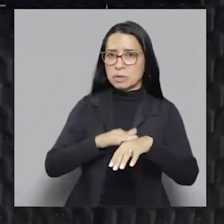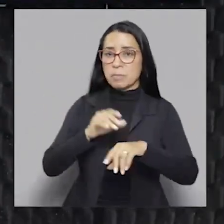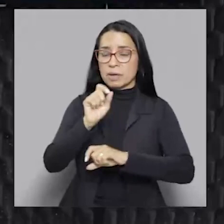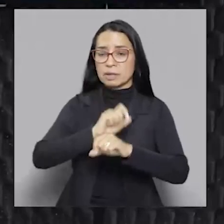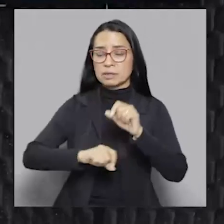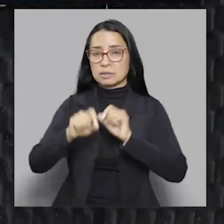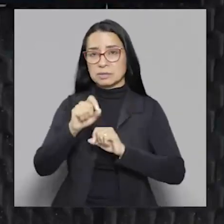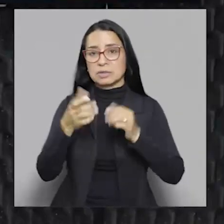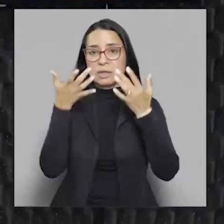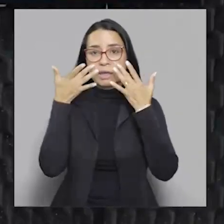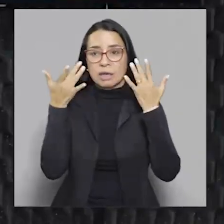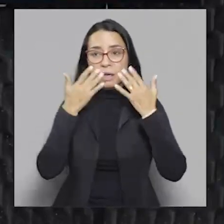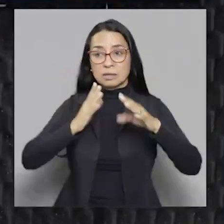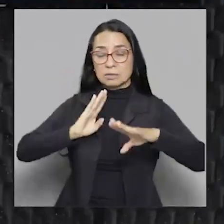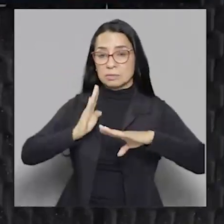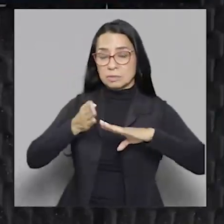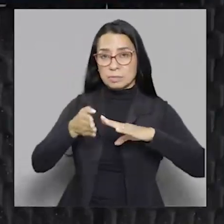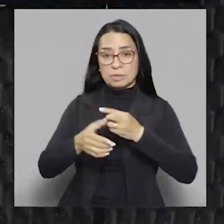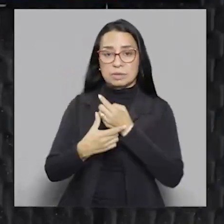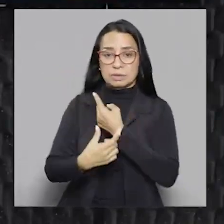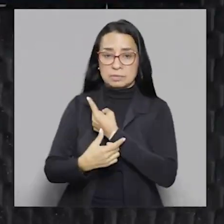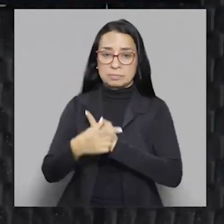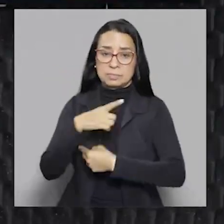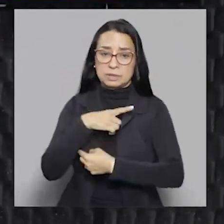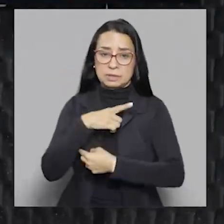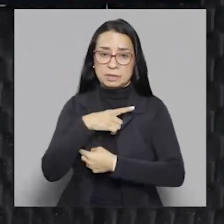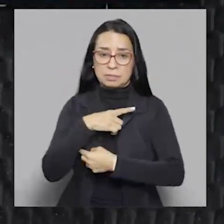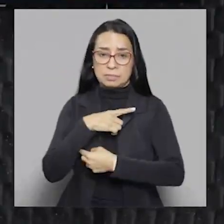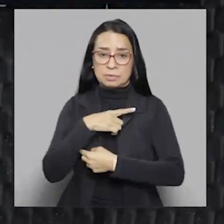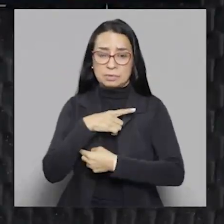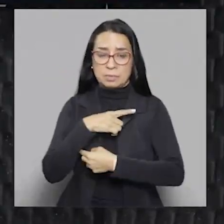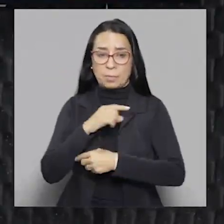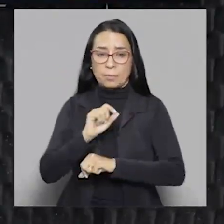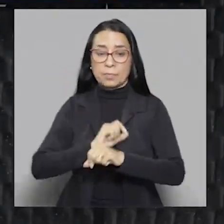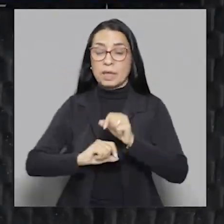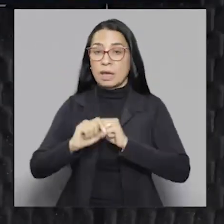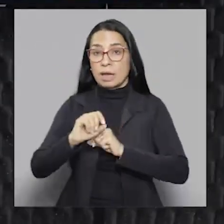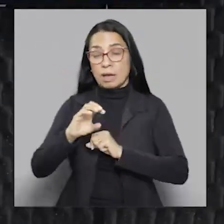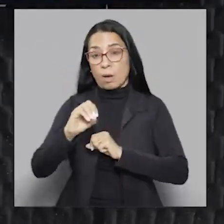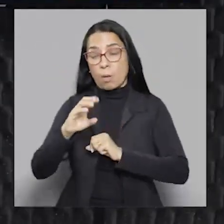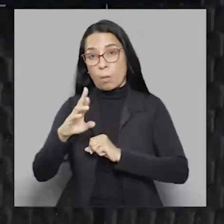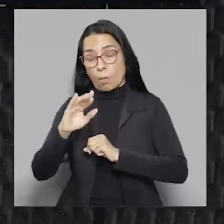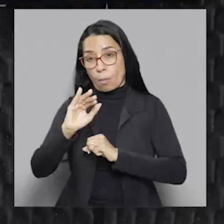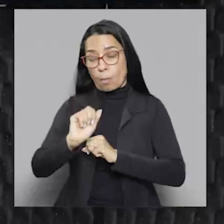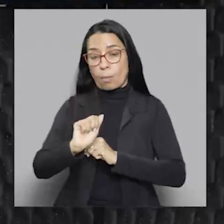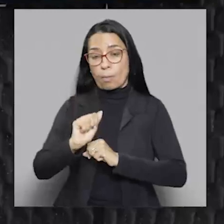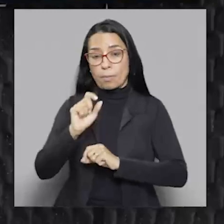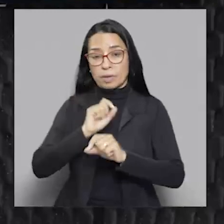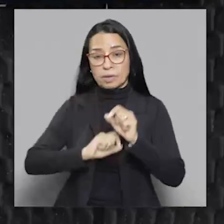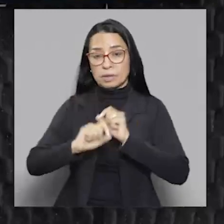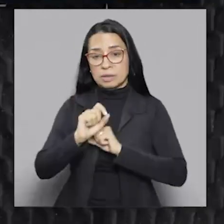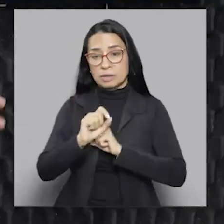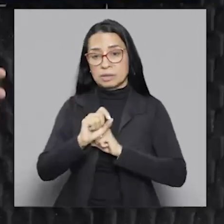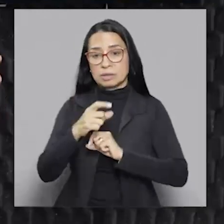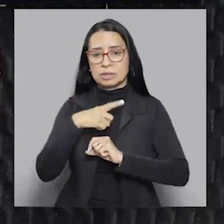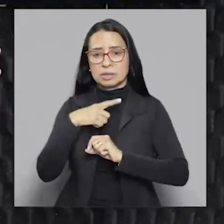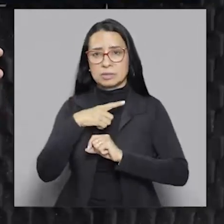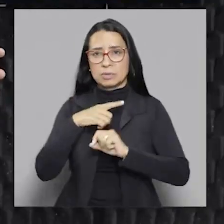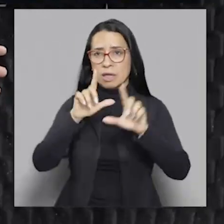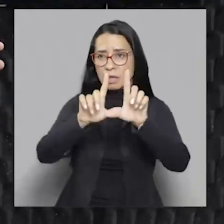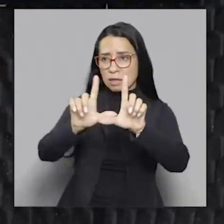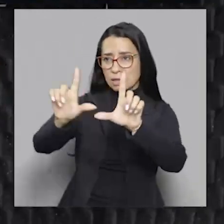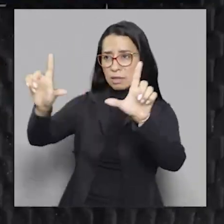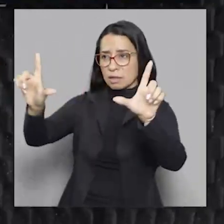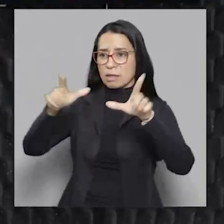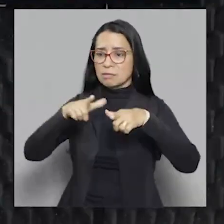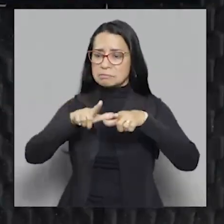arte contemporânea. Entre elas, a obra do Pollock, que consistia justamente em colocar telas gigantes no